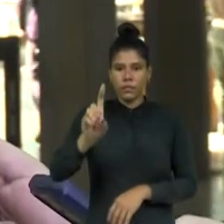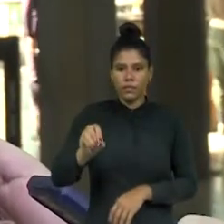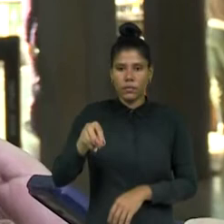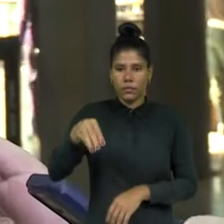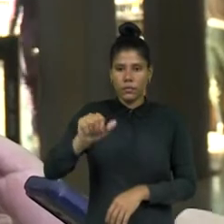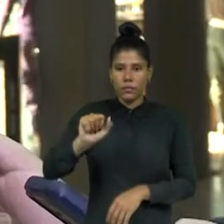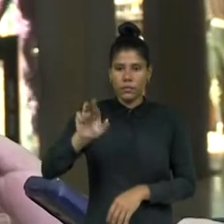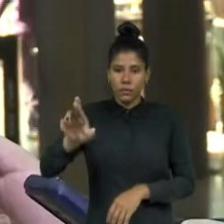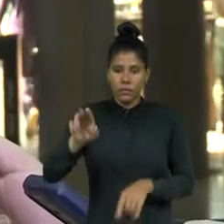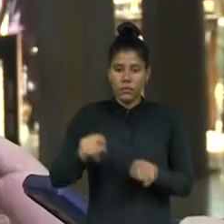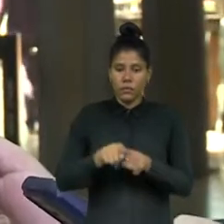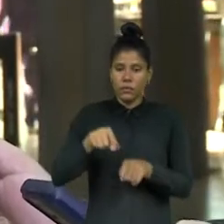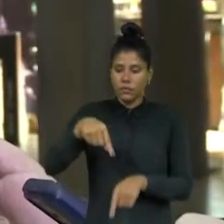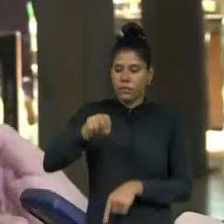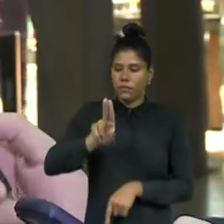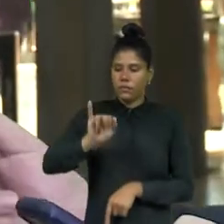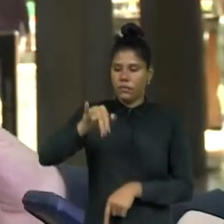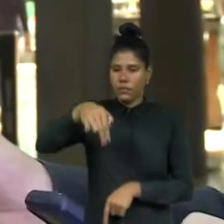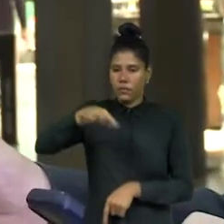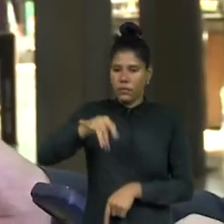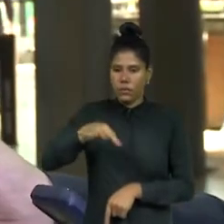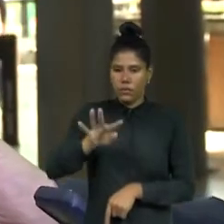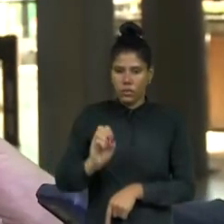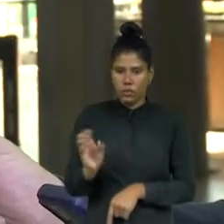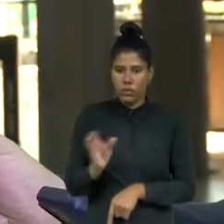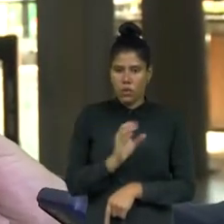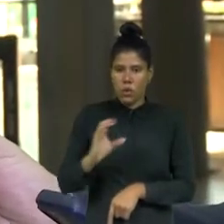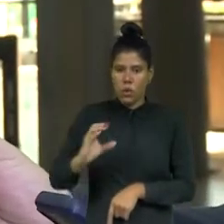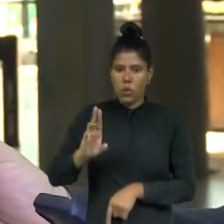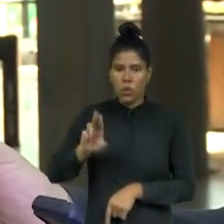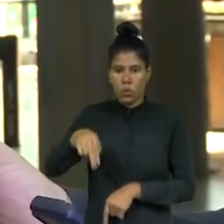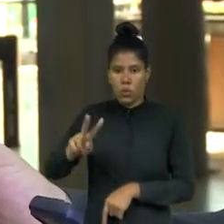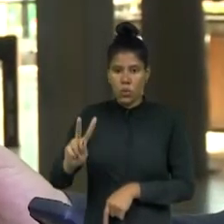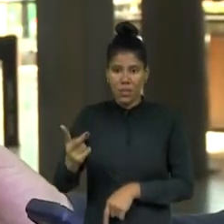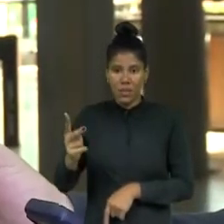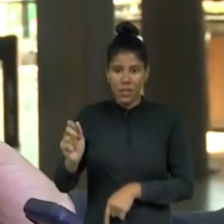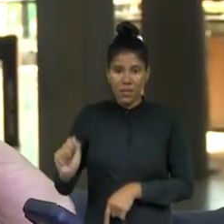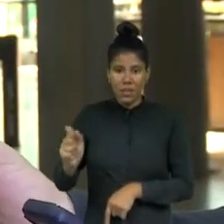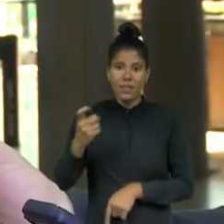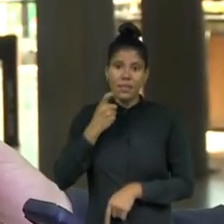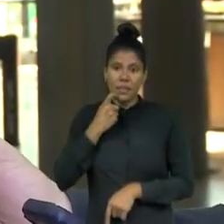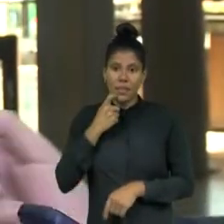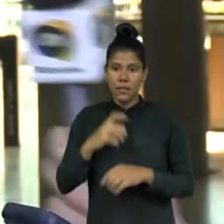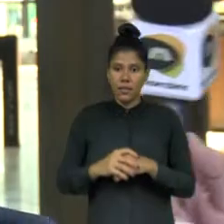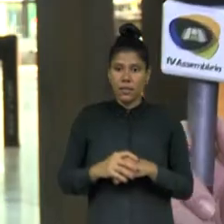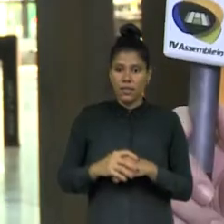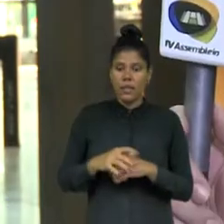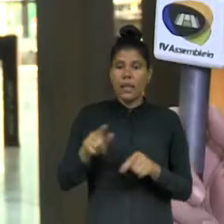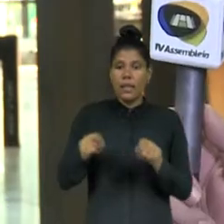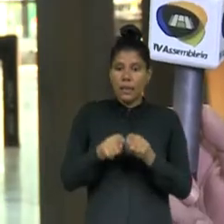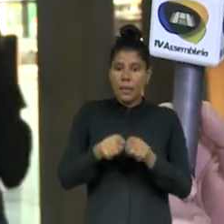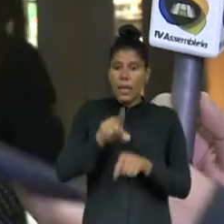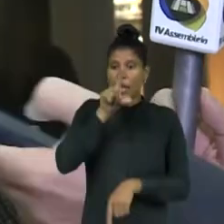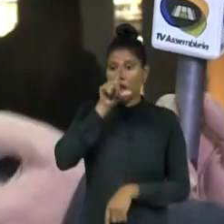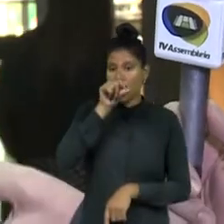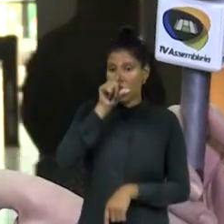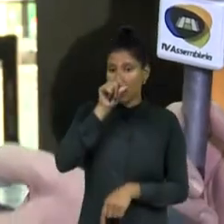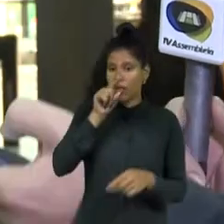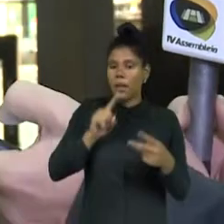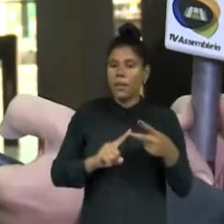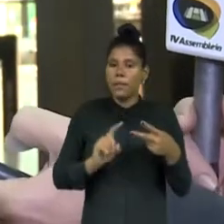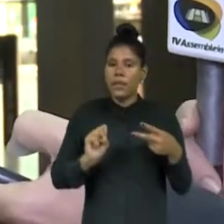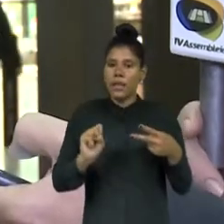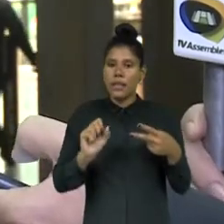bairro Quintino Cunha, na sexta-feira. E ainda essa semana vamos estar no município de Saboeiro e de Quixadá. Passa por Baturité,